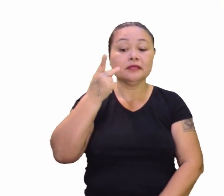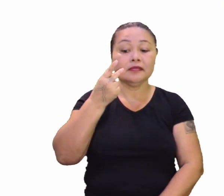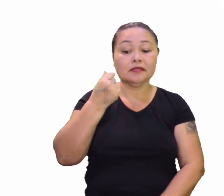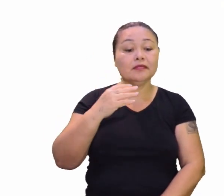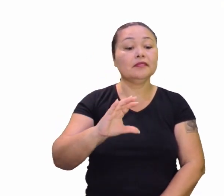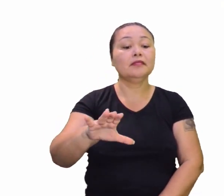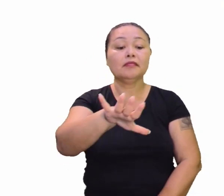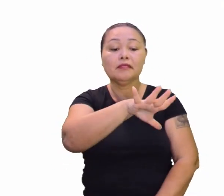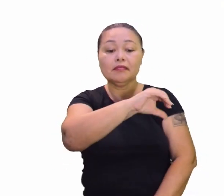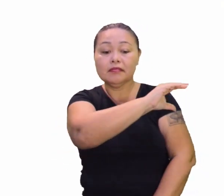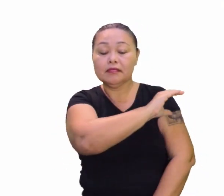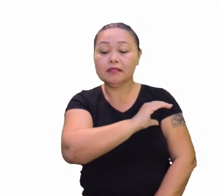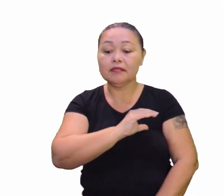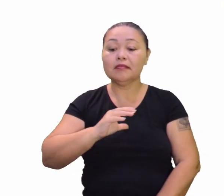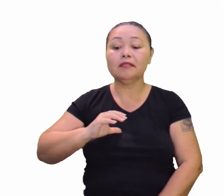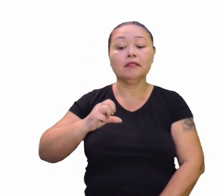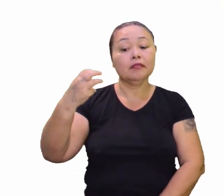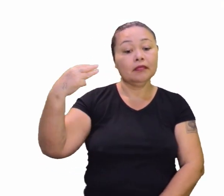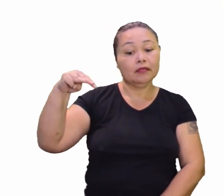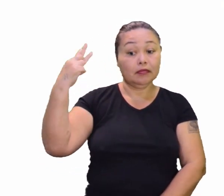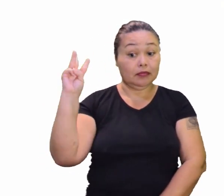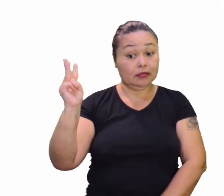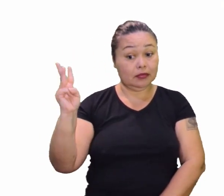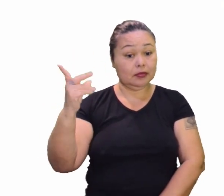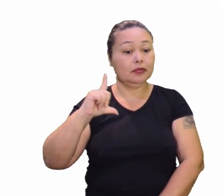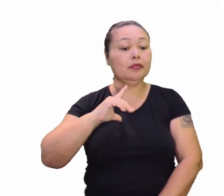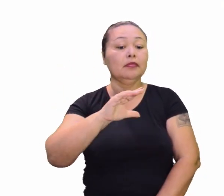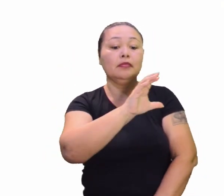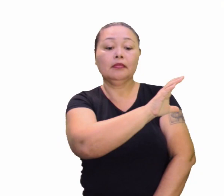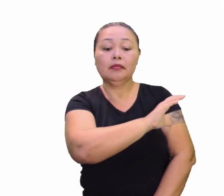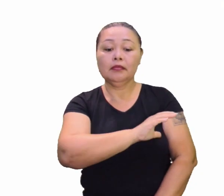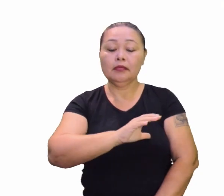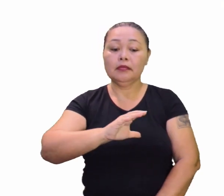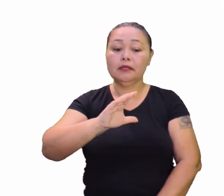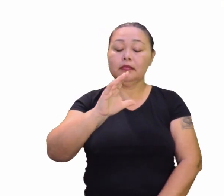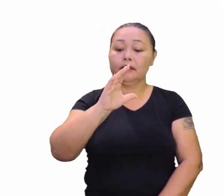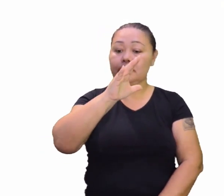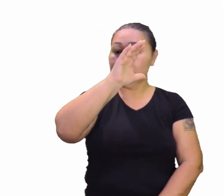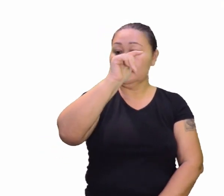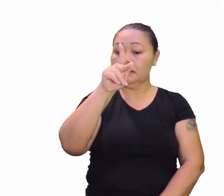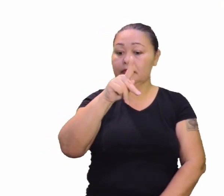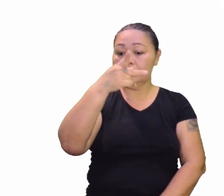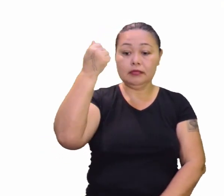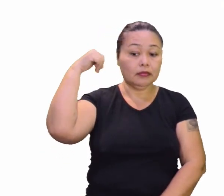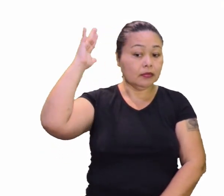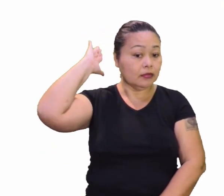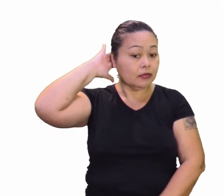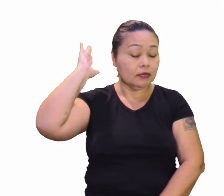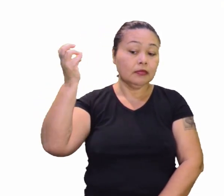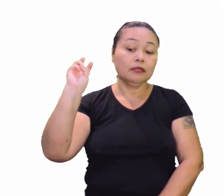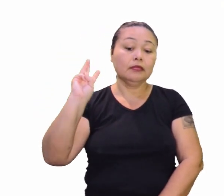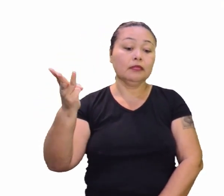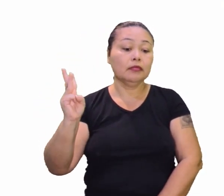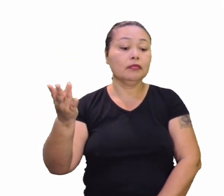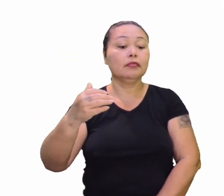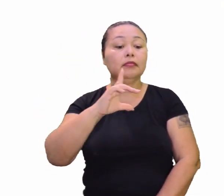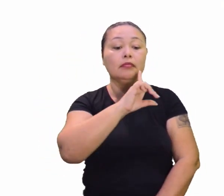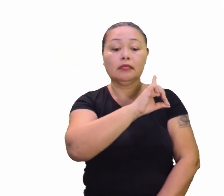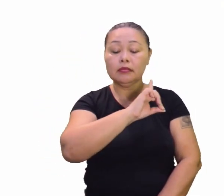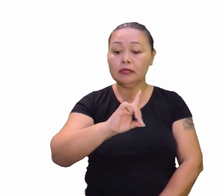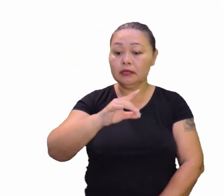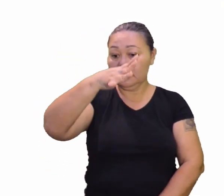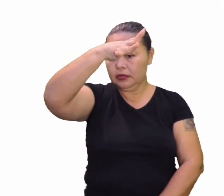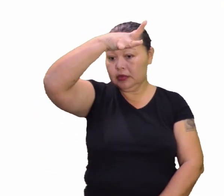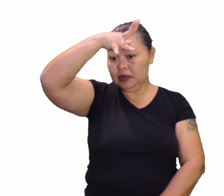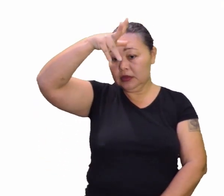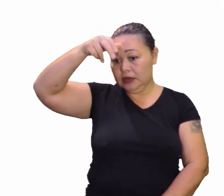Ceará. B. Capitania do Maranhão. C. Capitania do Grã-Pará e Maranhão.